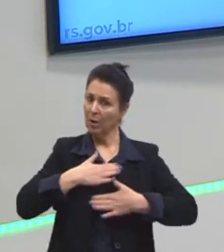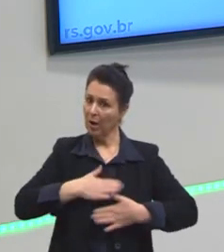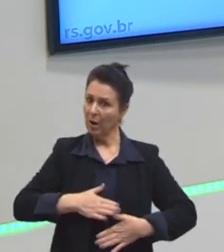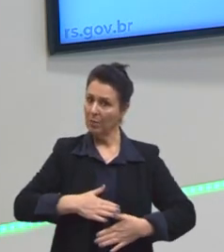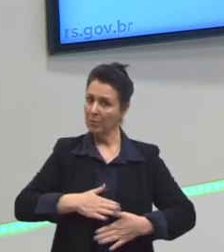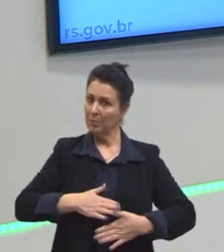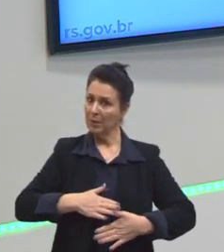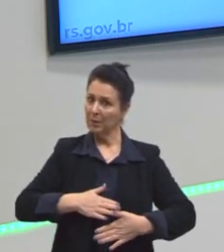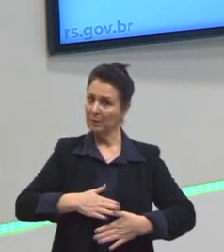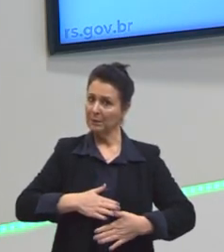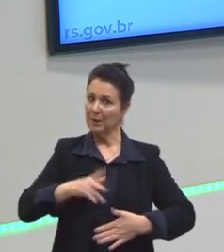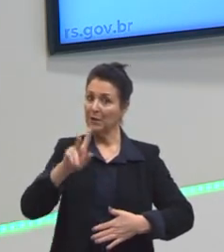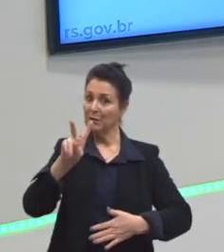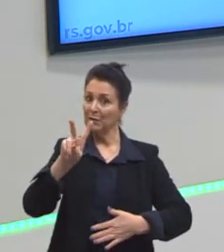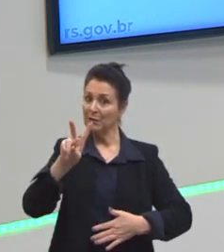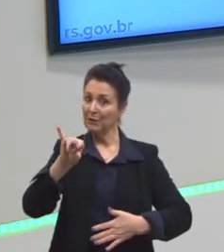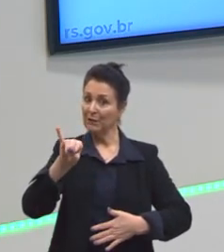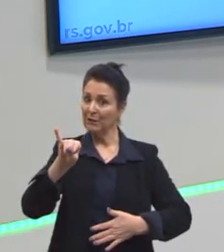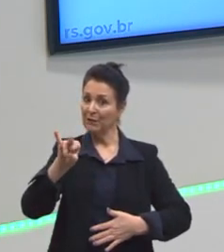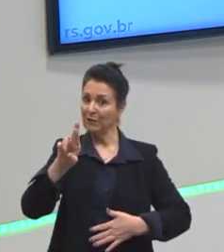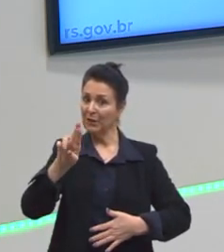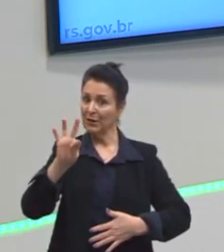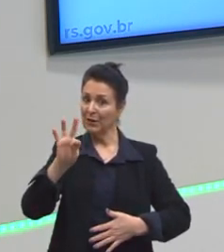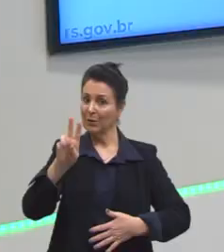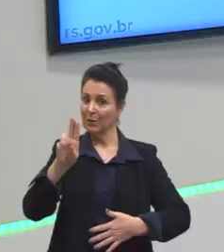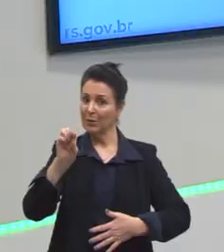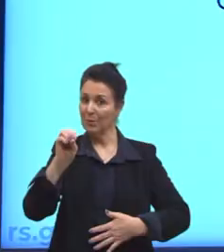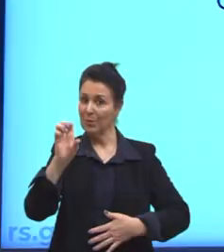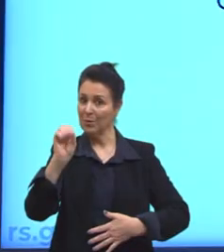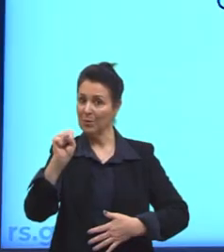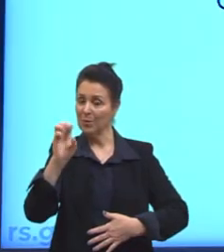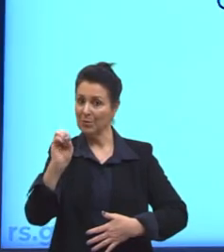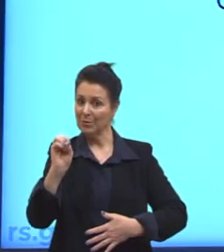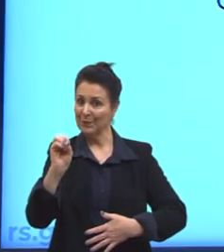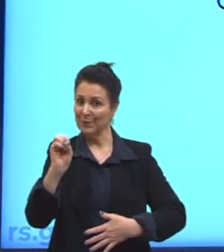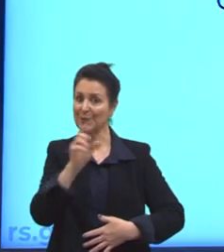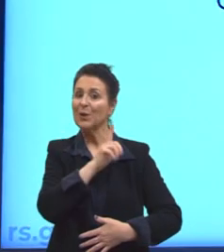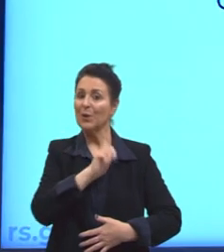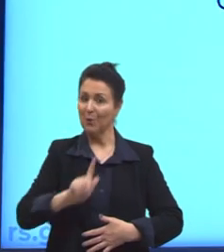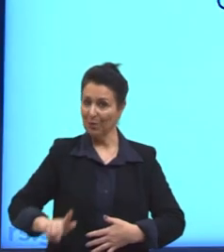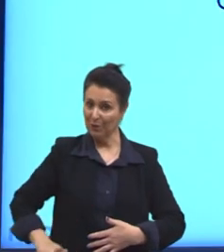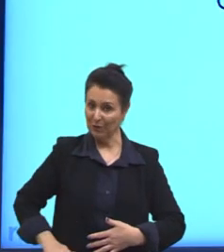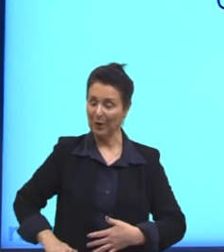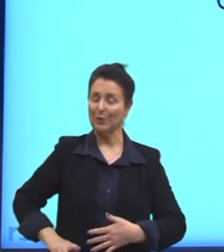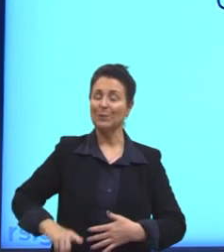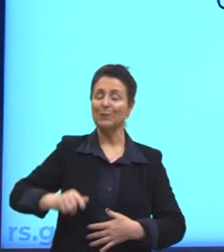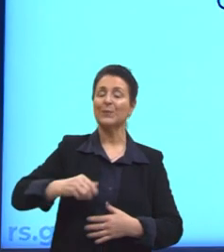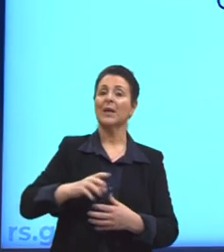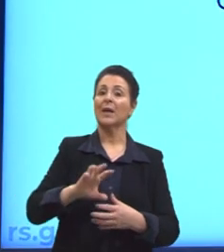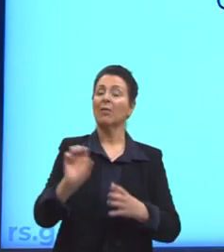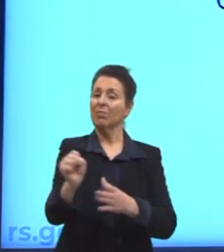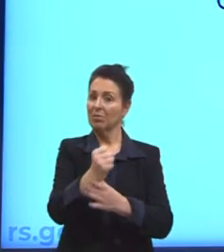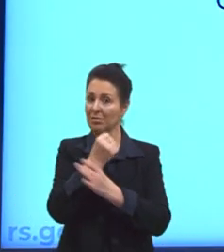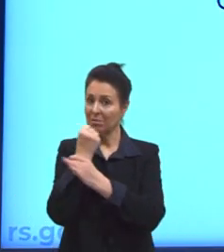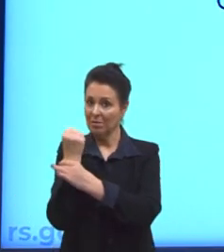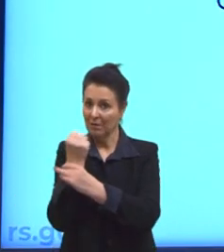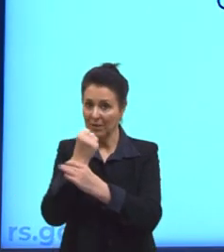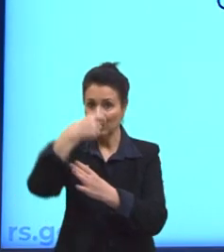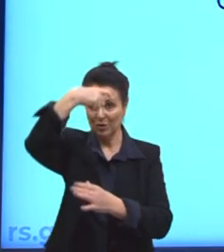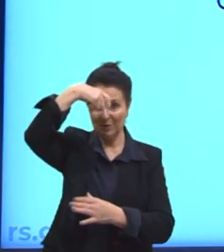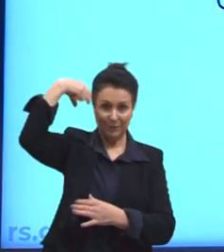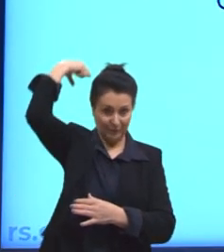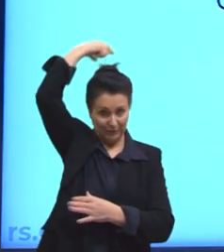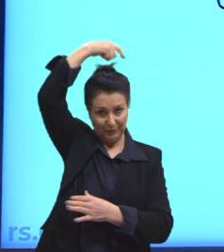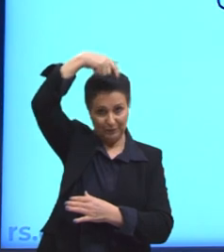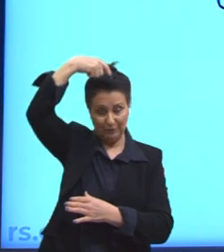Aquino que tem muito a ver lá com o nosso amigo Aristóteles aqui então governo Virtuoso do Thomaz Aquino então é o